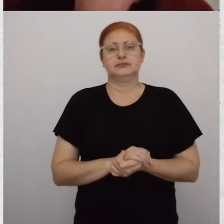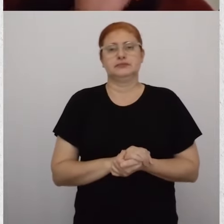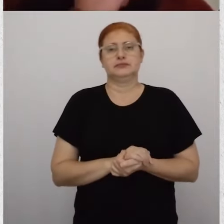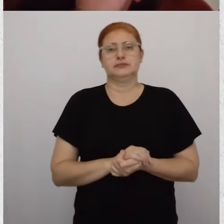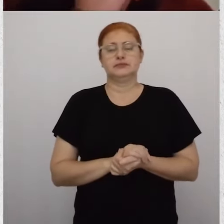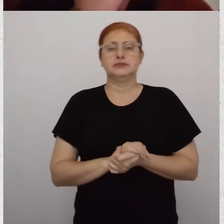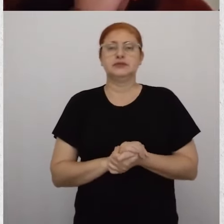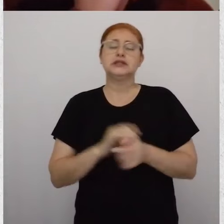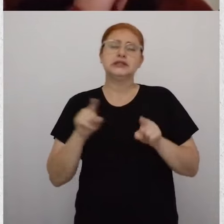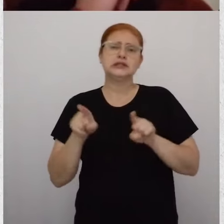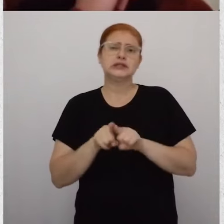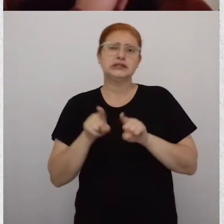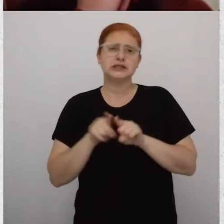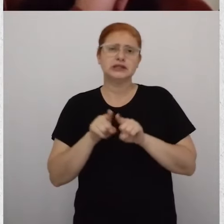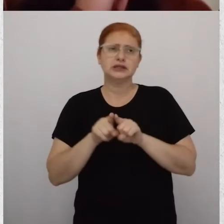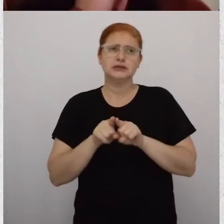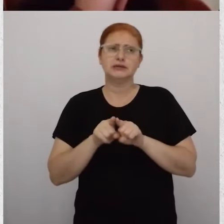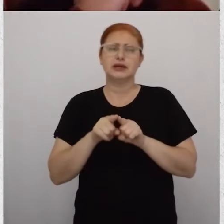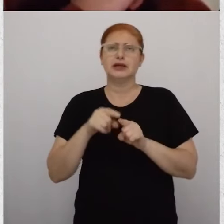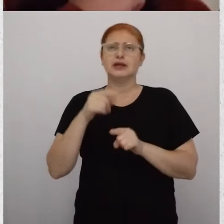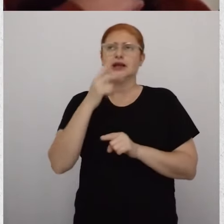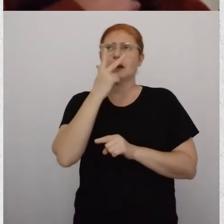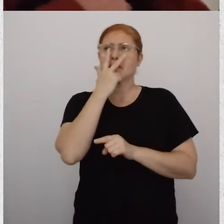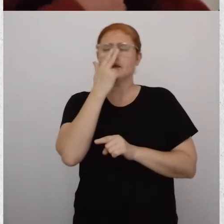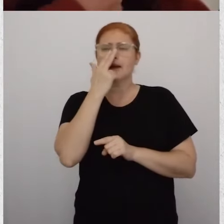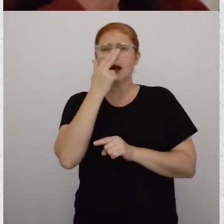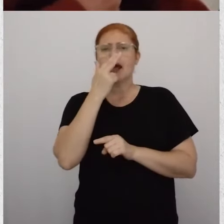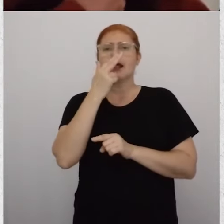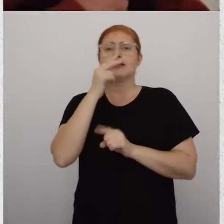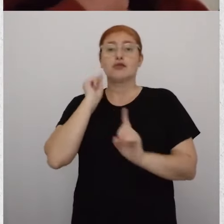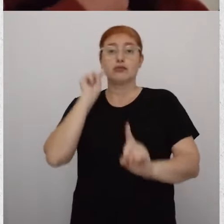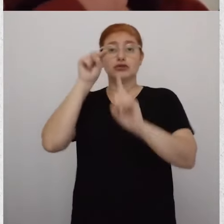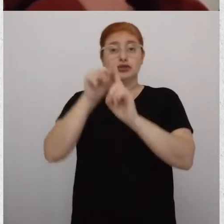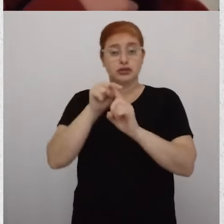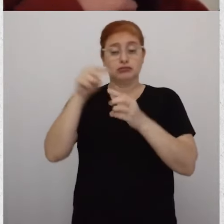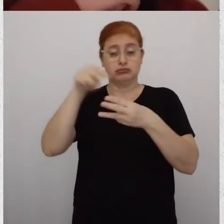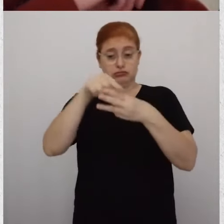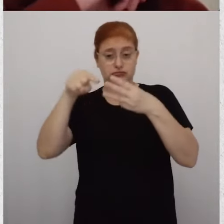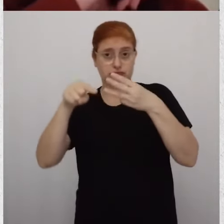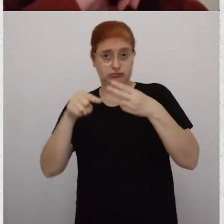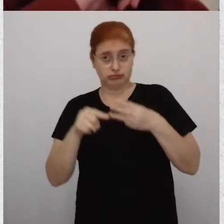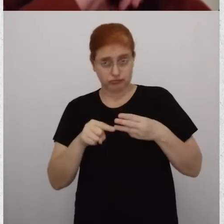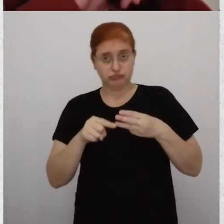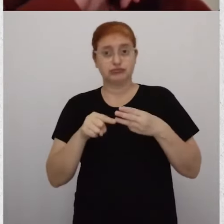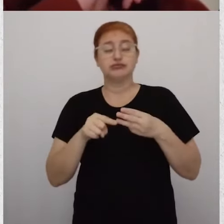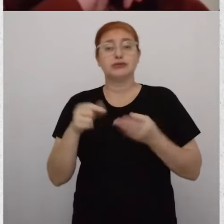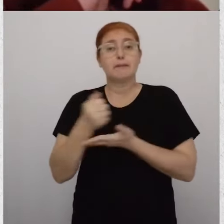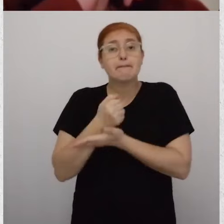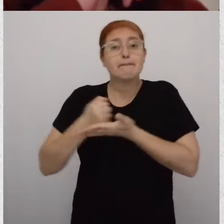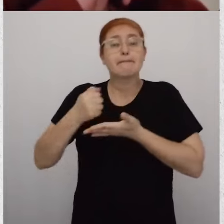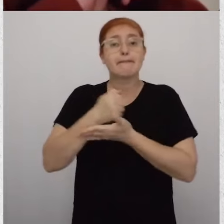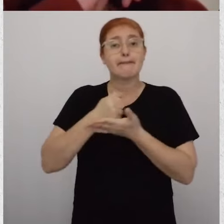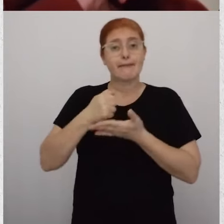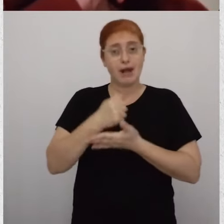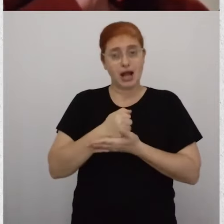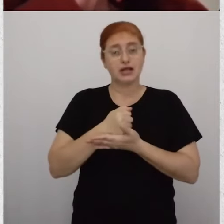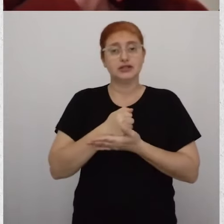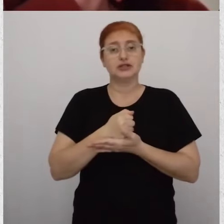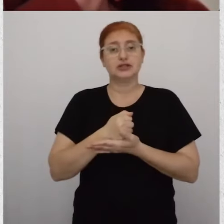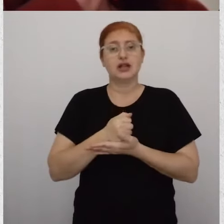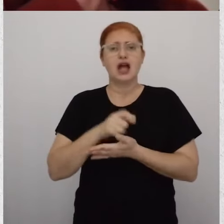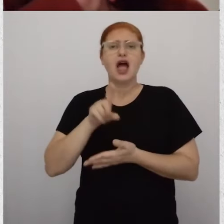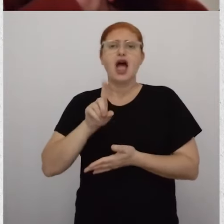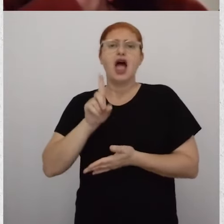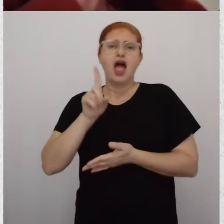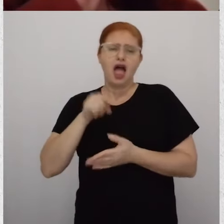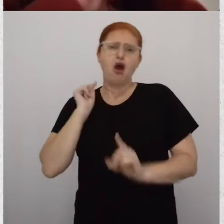E elas se colocam como um horizonte. Eu acho que a tríade, cuidado, autocrítica e horizontalidade, se coloca como um